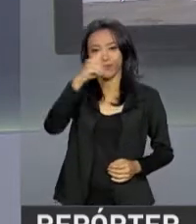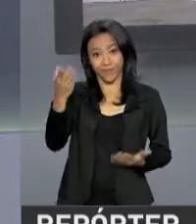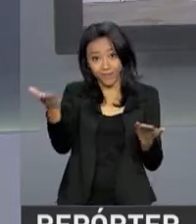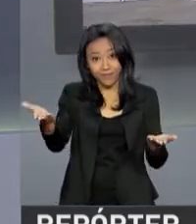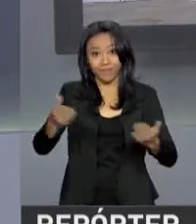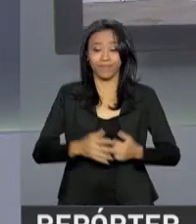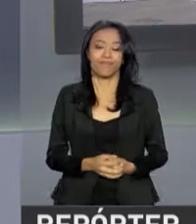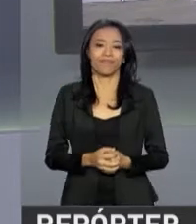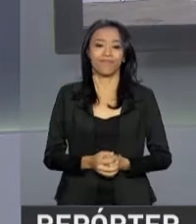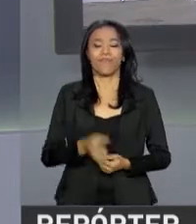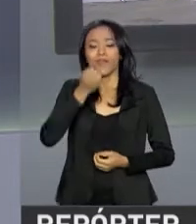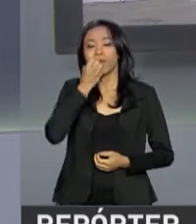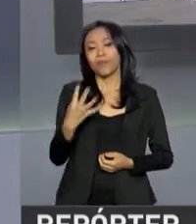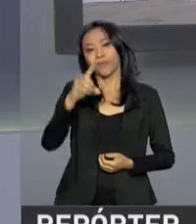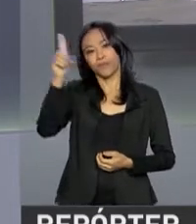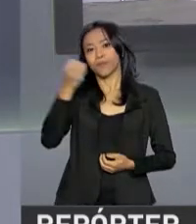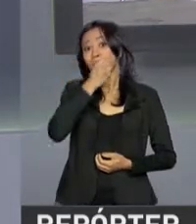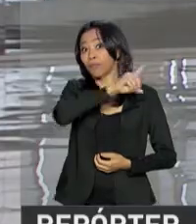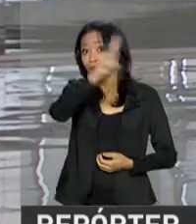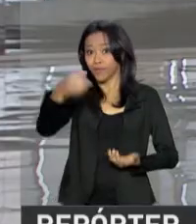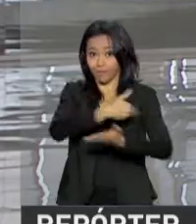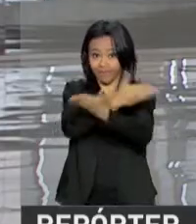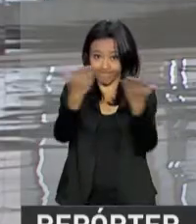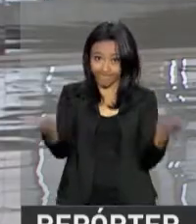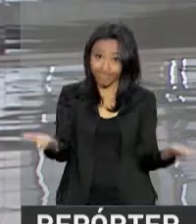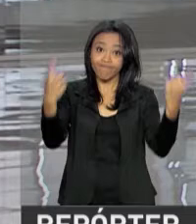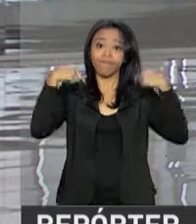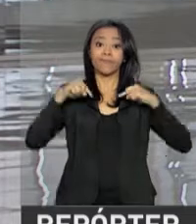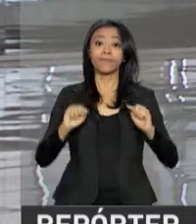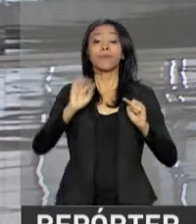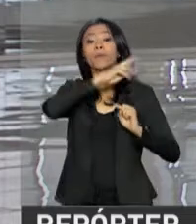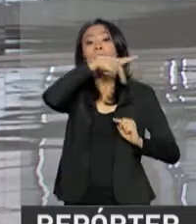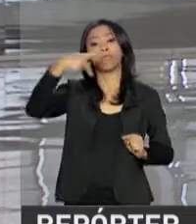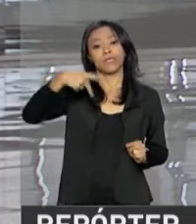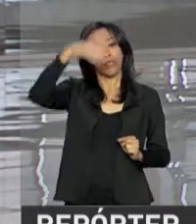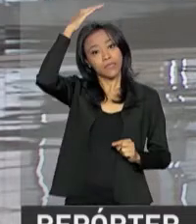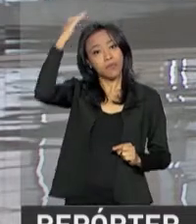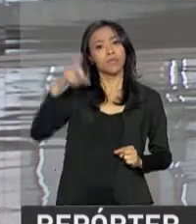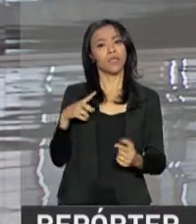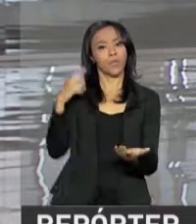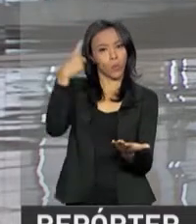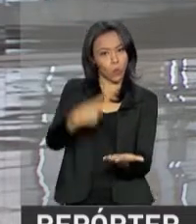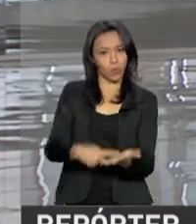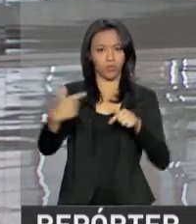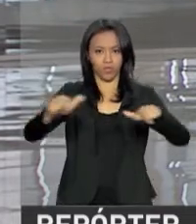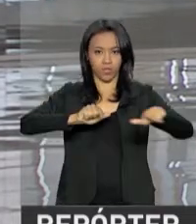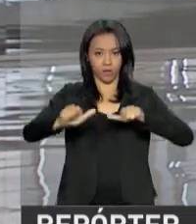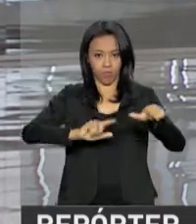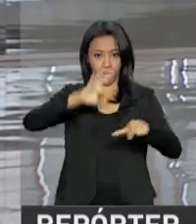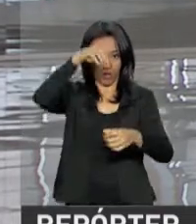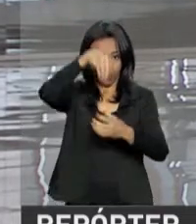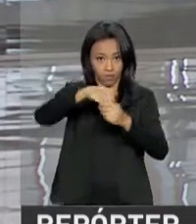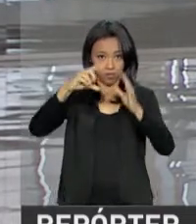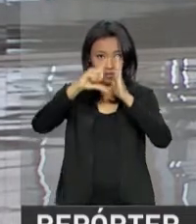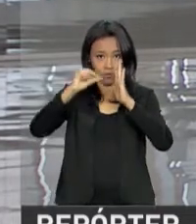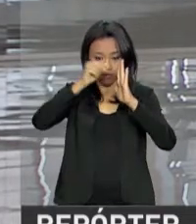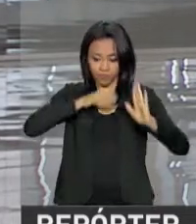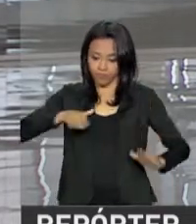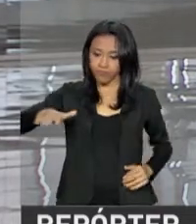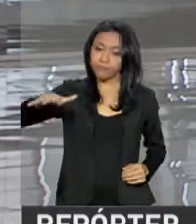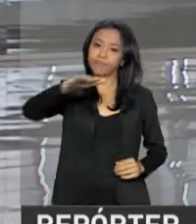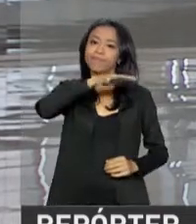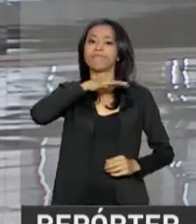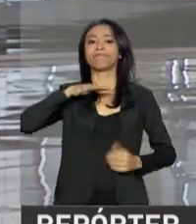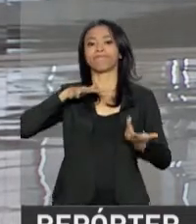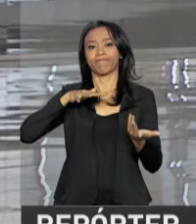você bom dia pra isso é bom dia a todos olha aí o presidente michel temer cumpre agenda interna na manhã desta terça feira aqui no